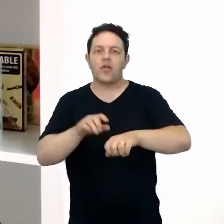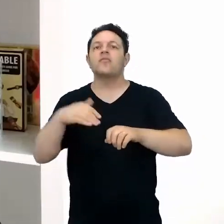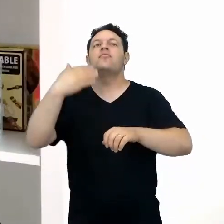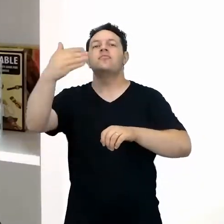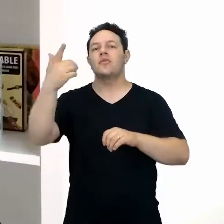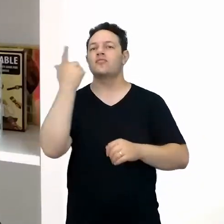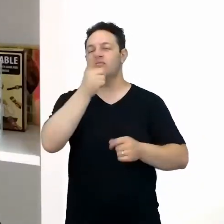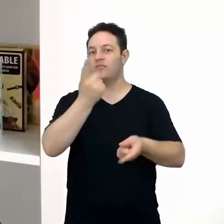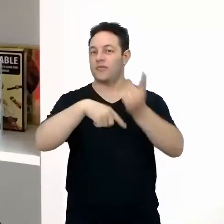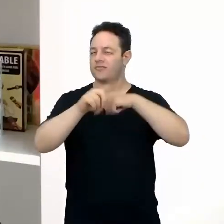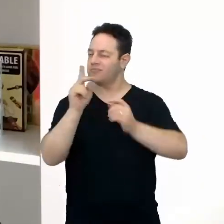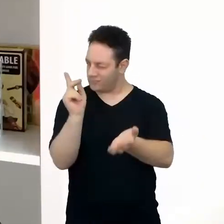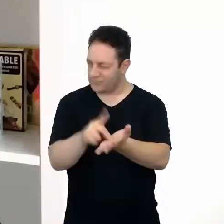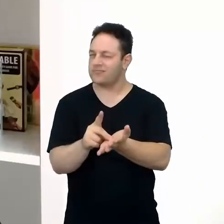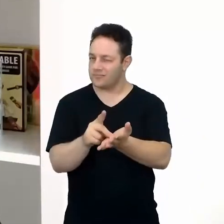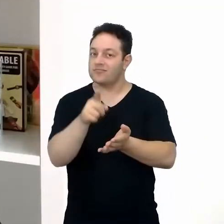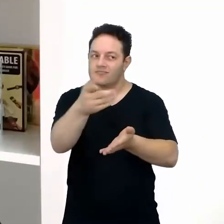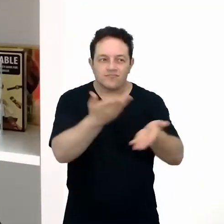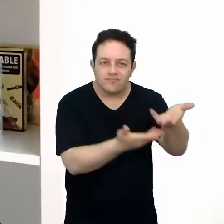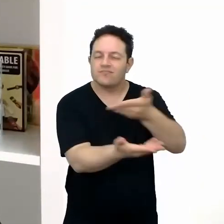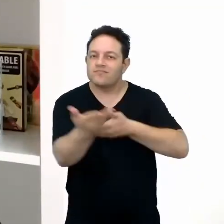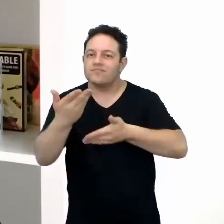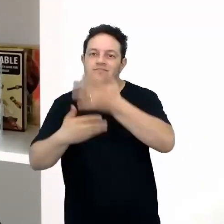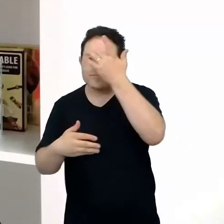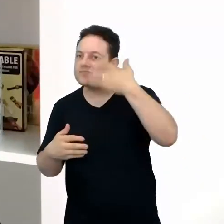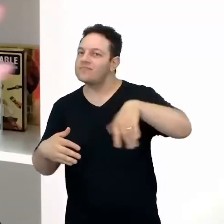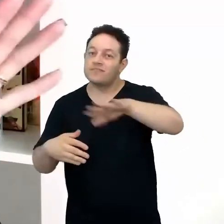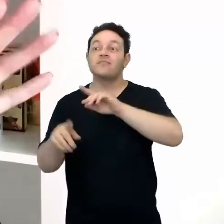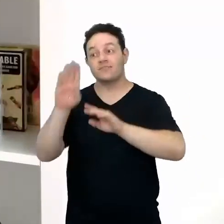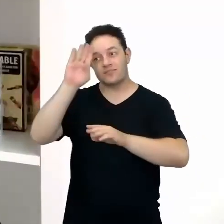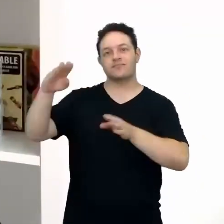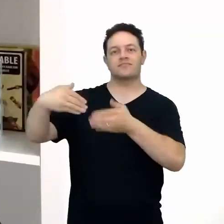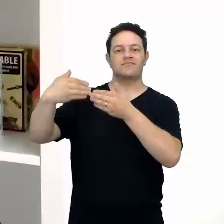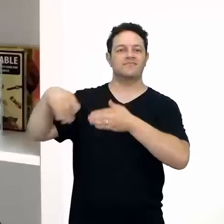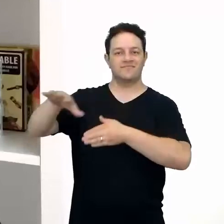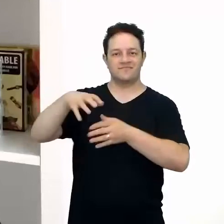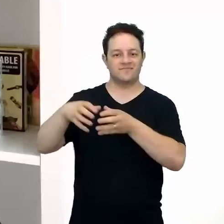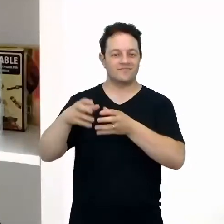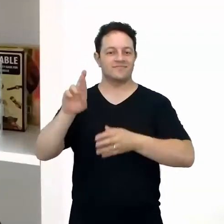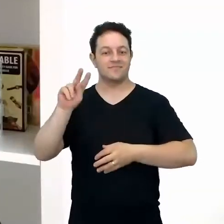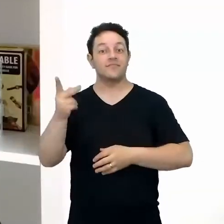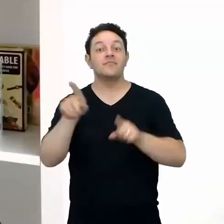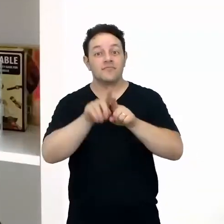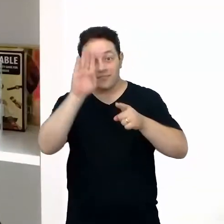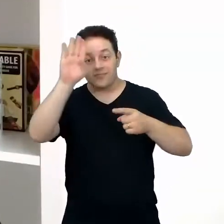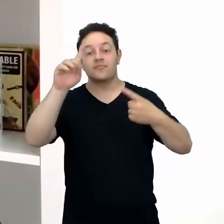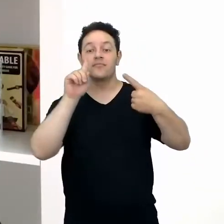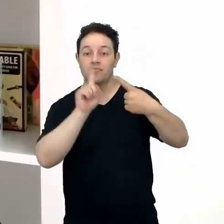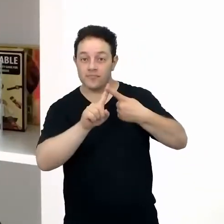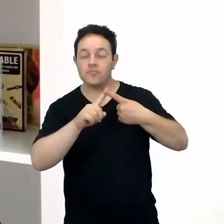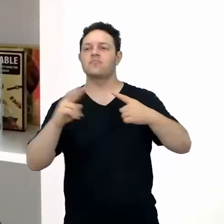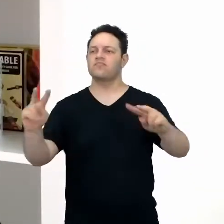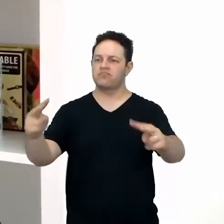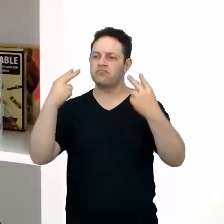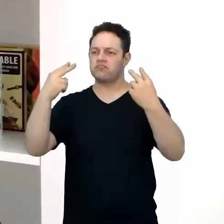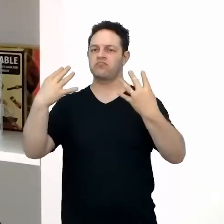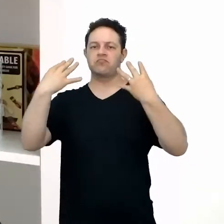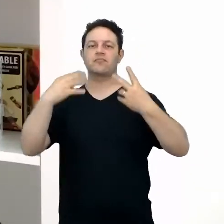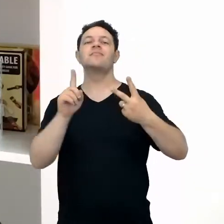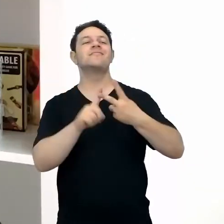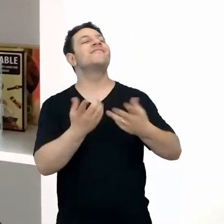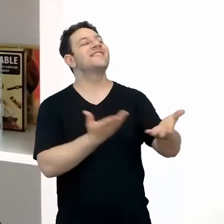carreira. Vai por mim, se relacione com as pessoas de RH. E não se esqueça dessa tríade, tá? Apareça,